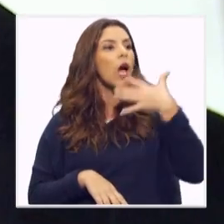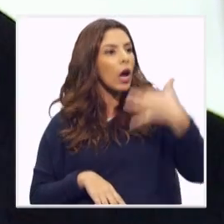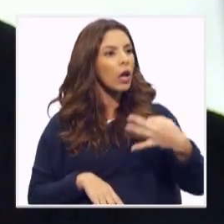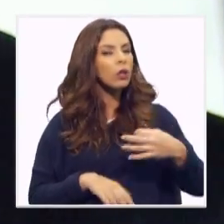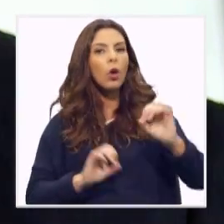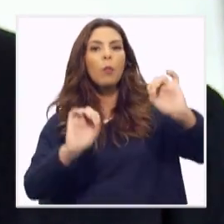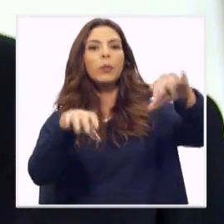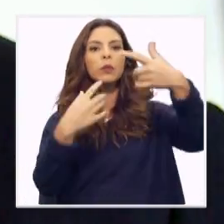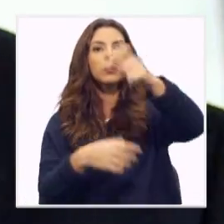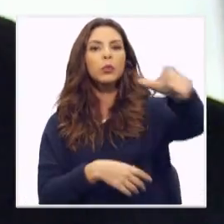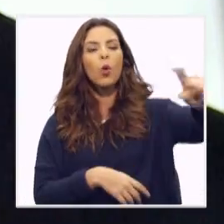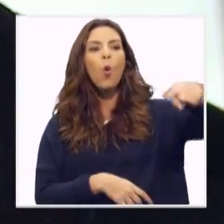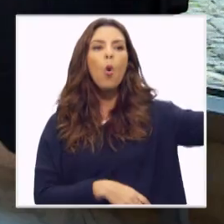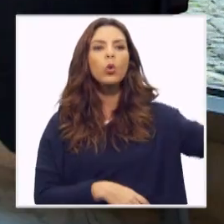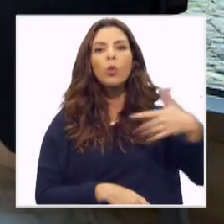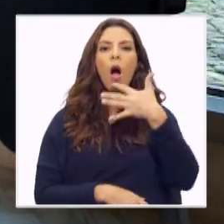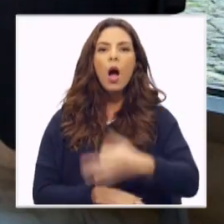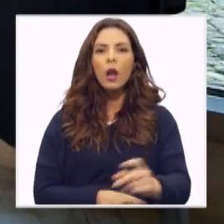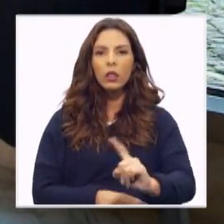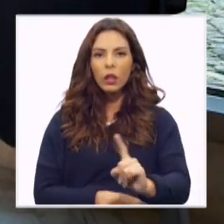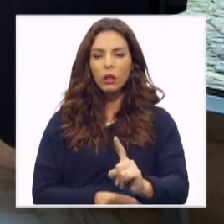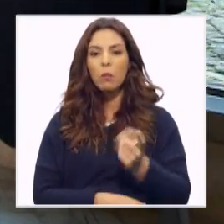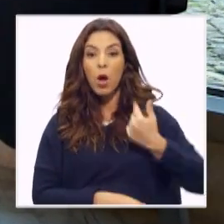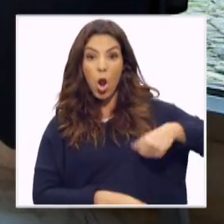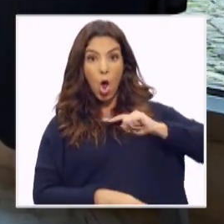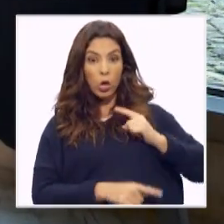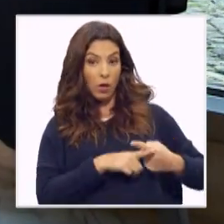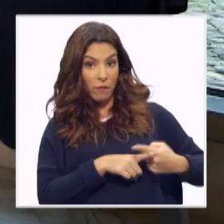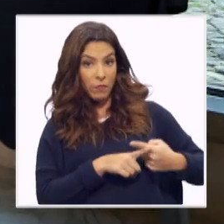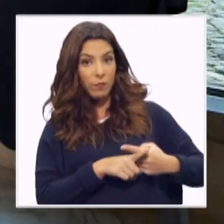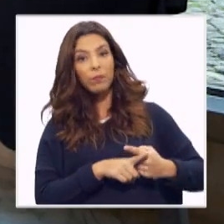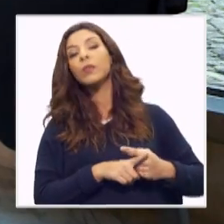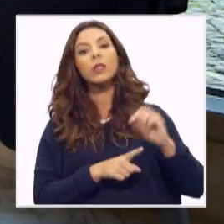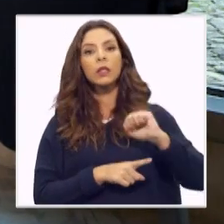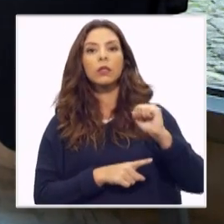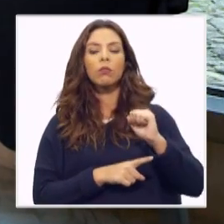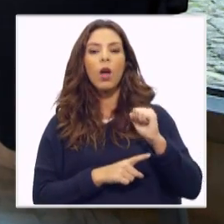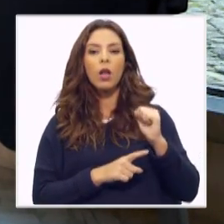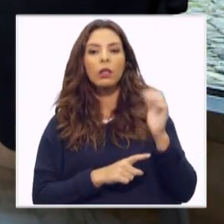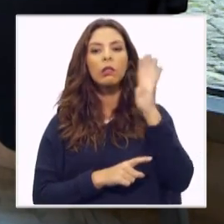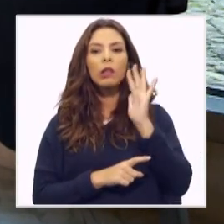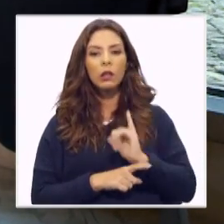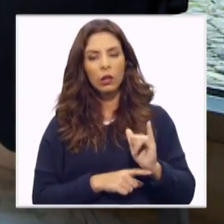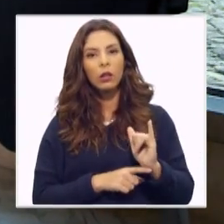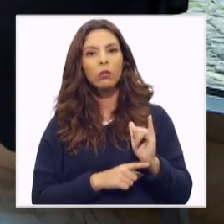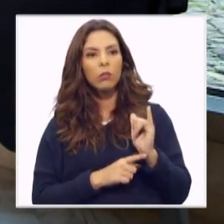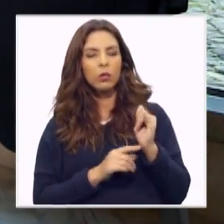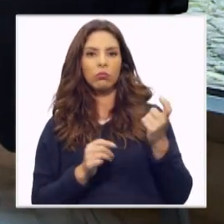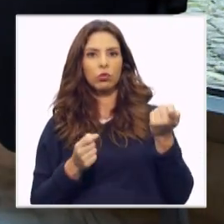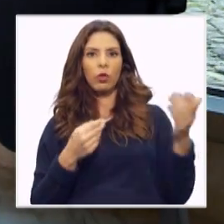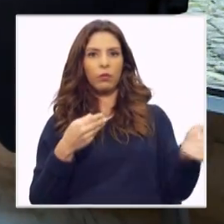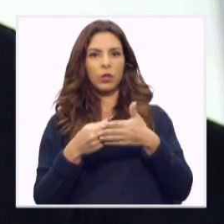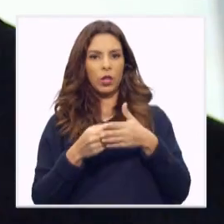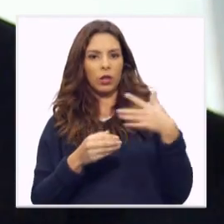pessoas que acreditam, há outras que se calhar não acreditam no início e isso é normal. Para nós, por exemplo, foi muito importante como validação entrarmos numa incubadora que é o